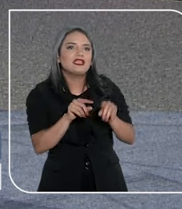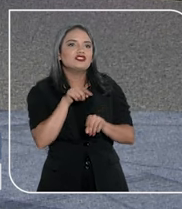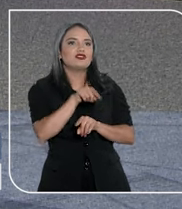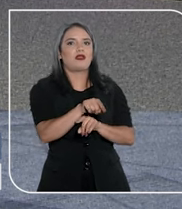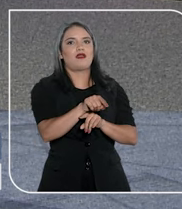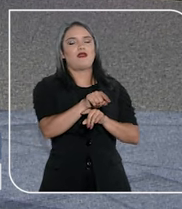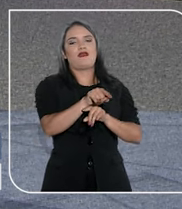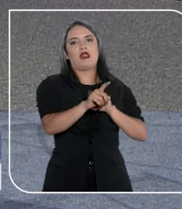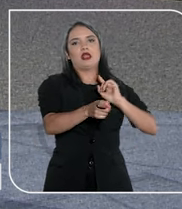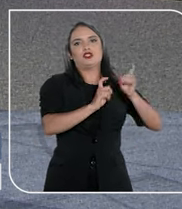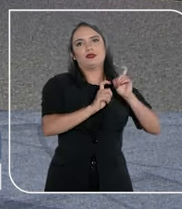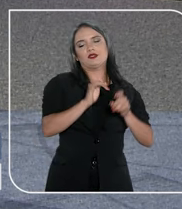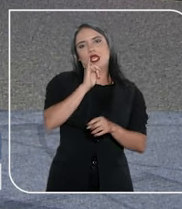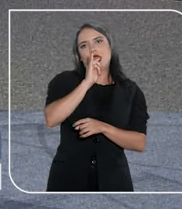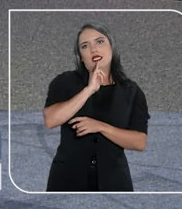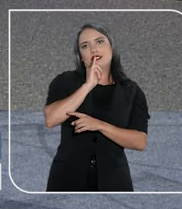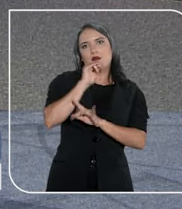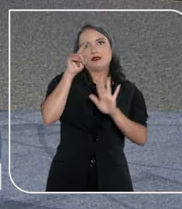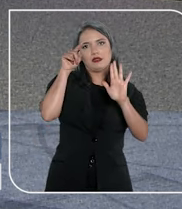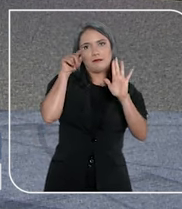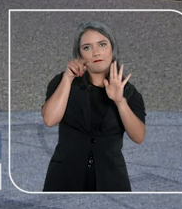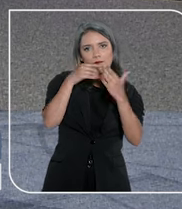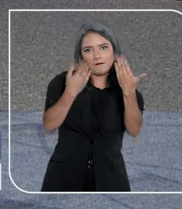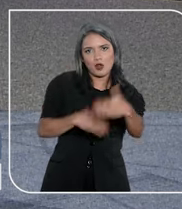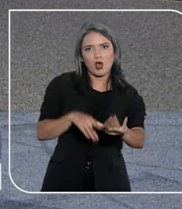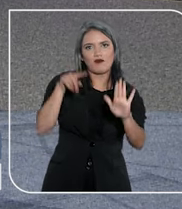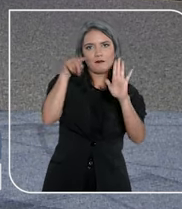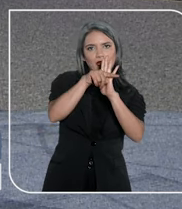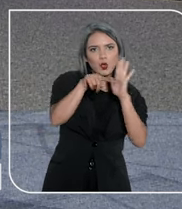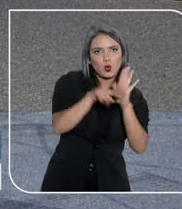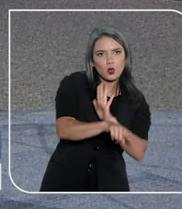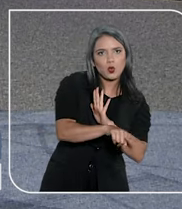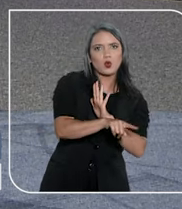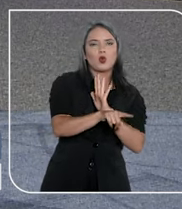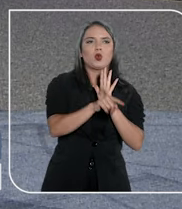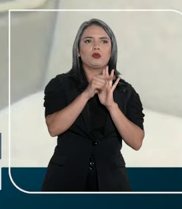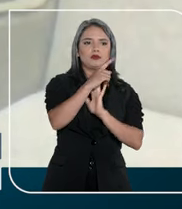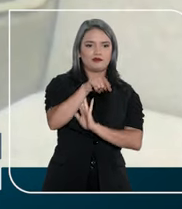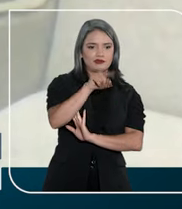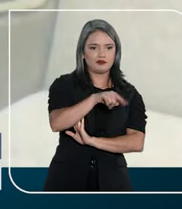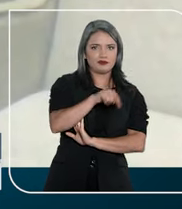em questões objetivas, enfim, questões dissertativas, isso é possível?